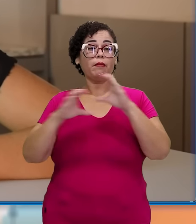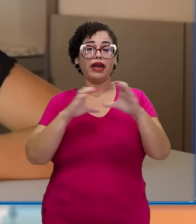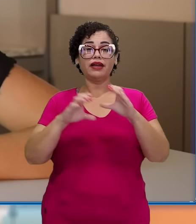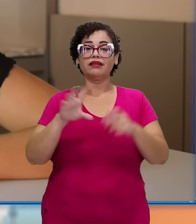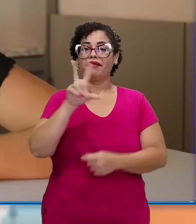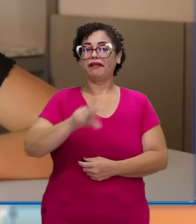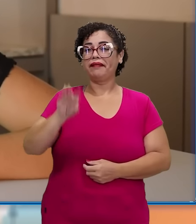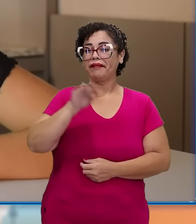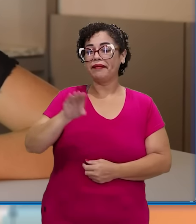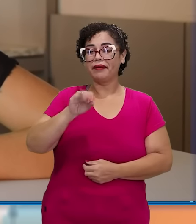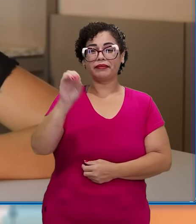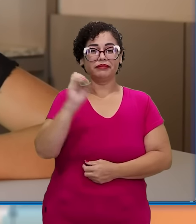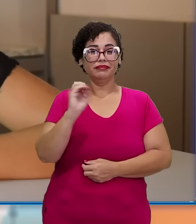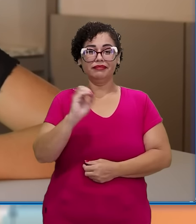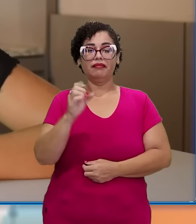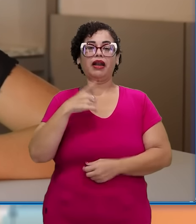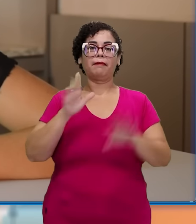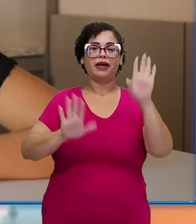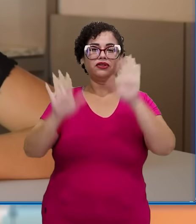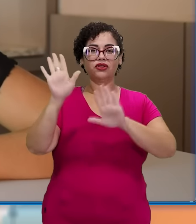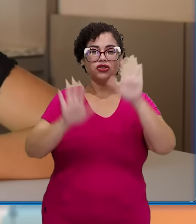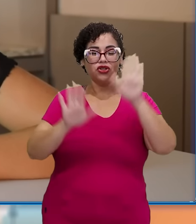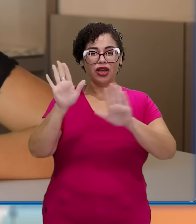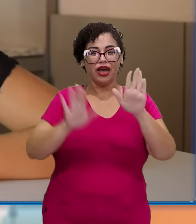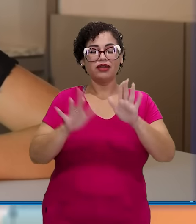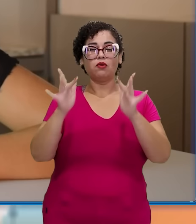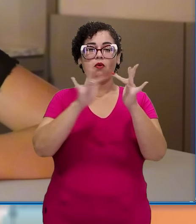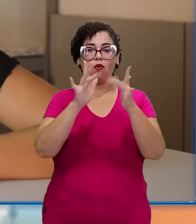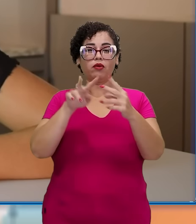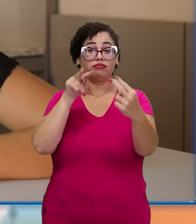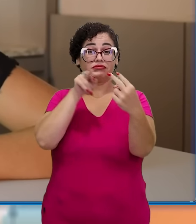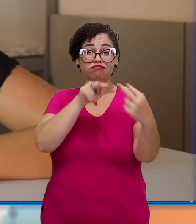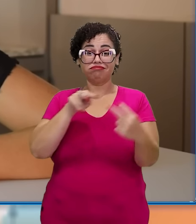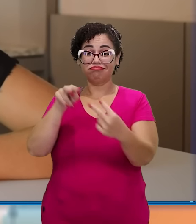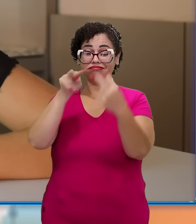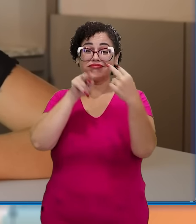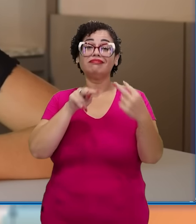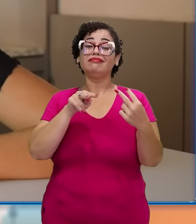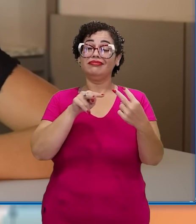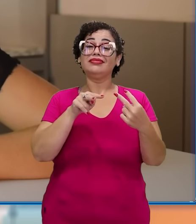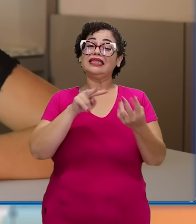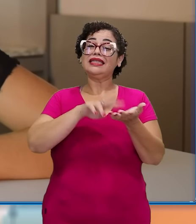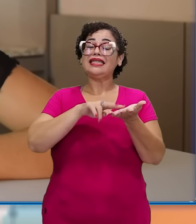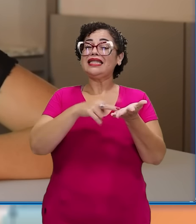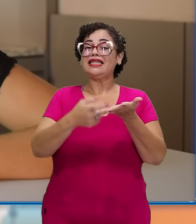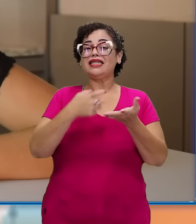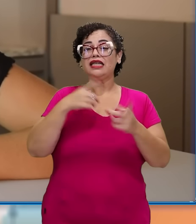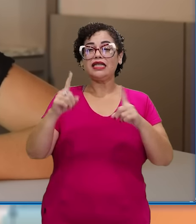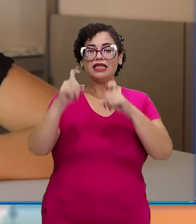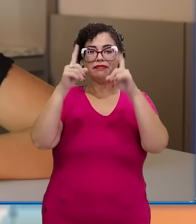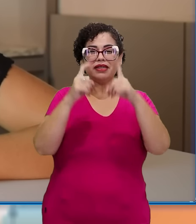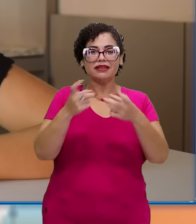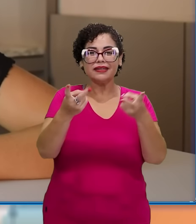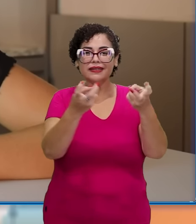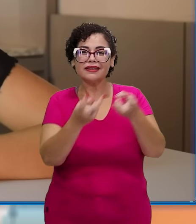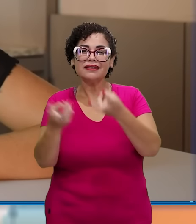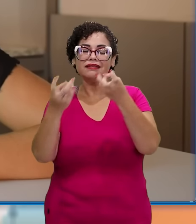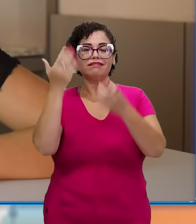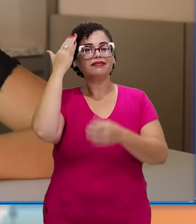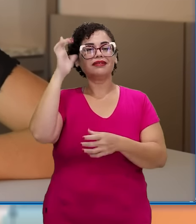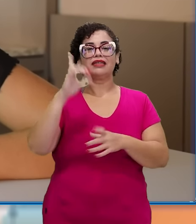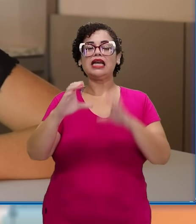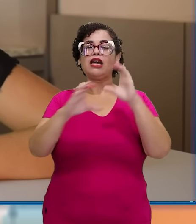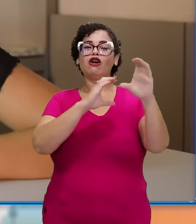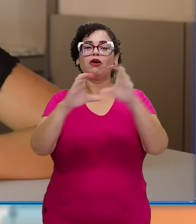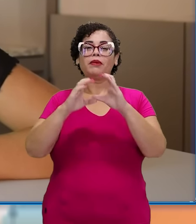comunicação não verbal no uso de gestos no uso do contato visual da interpretação de expressões faciais